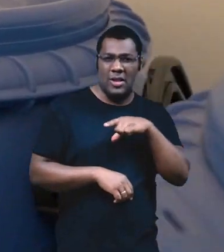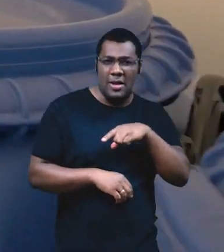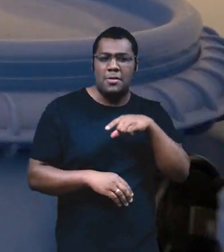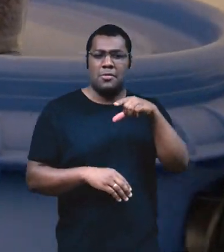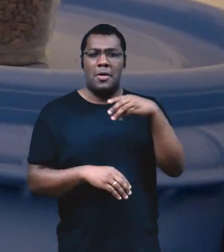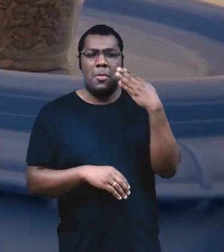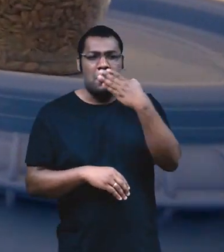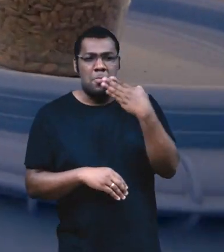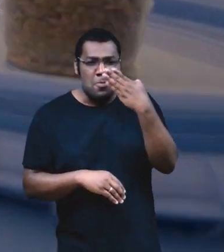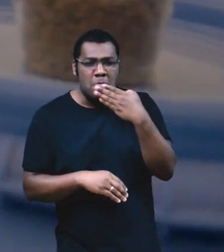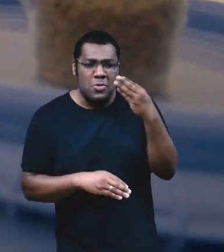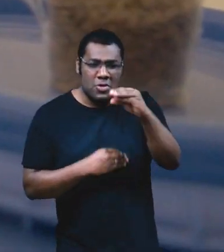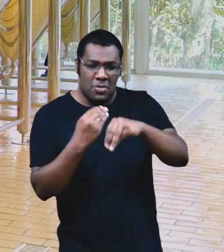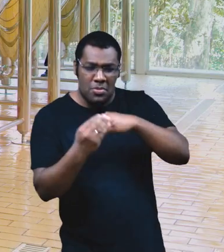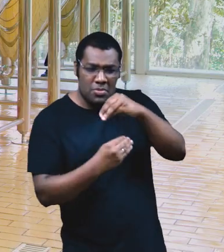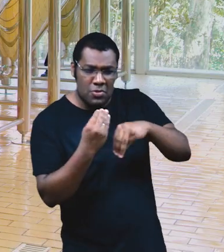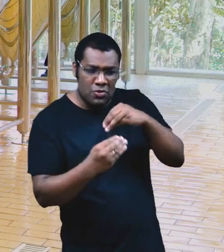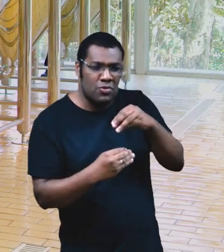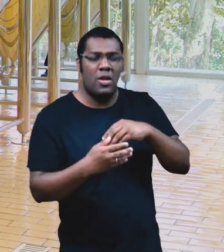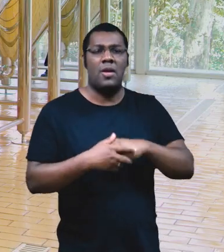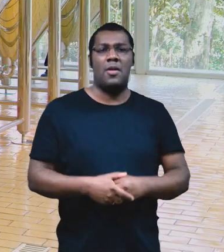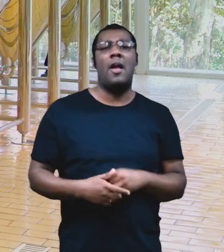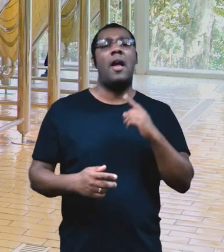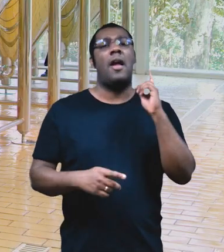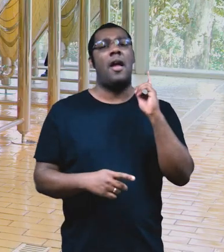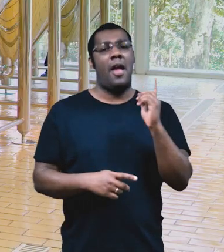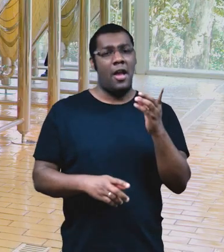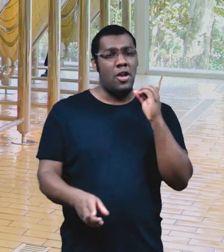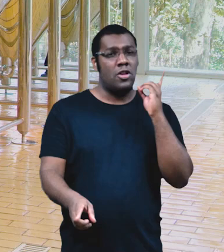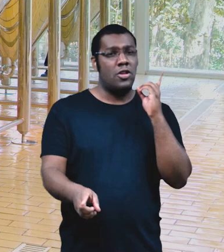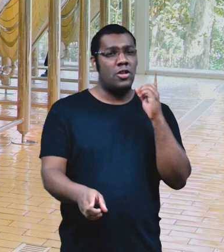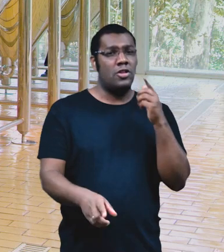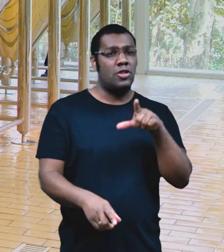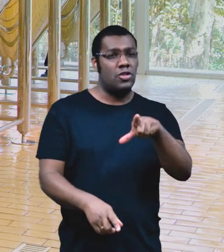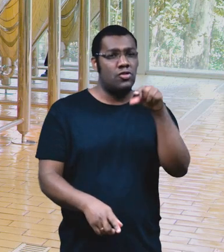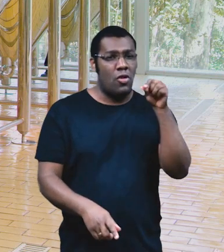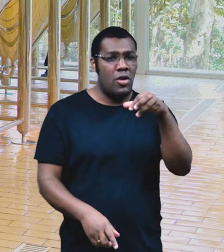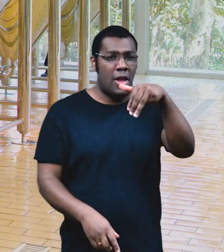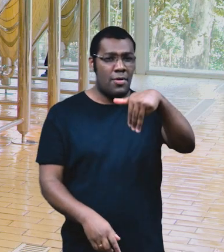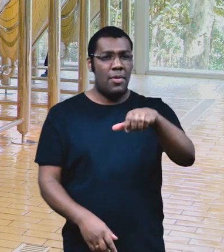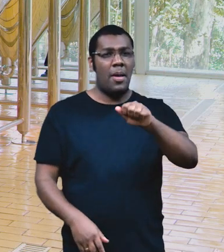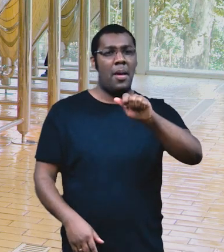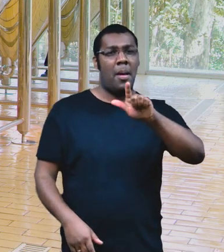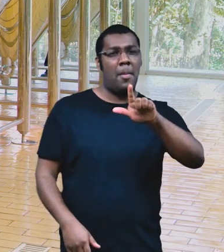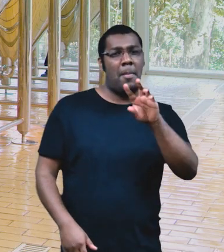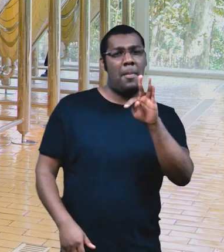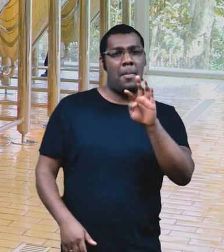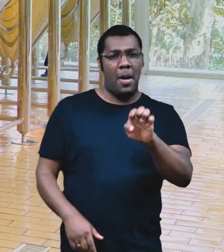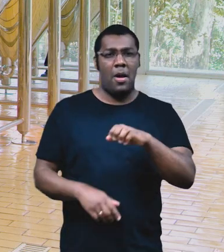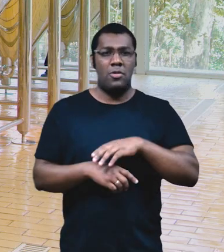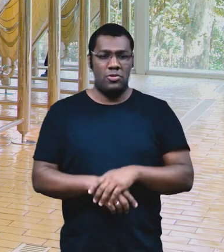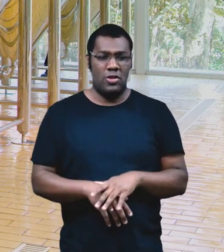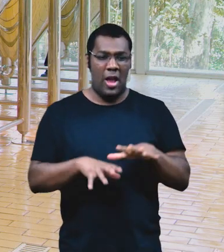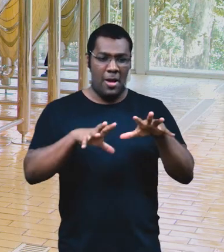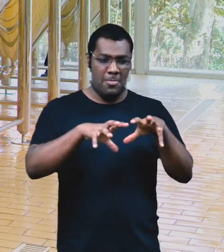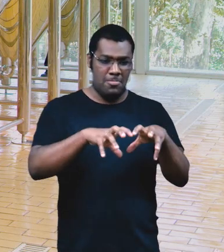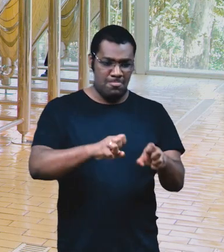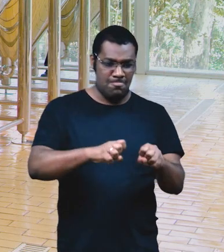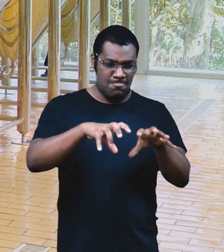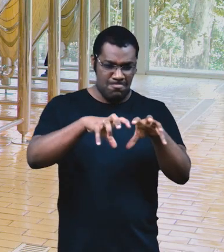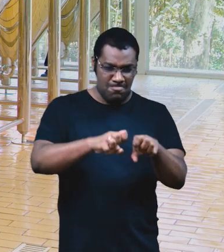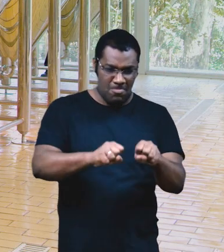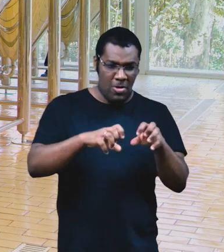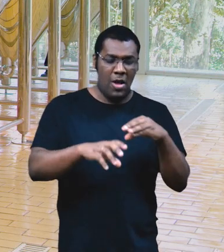vai ser necessário para a fermentação. Então você escolhe os maltes, você pega esse malte, você moe o malte. Uma vez moído, esse malte você coloca